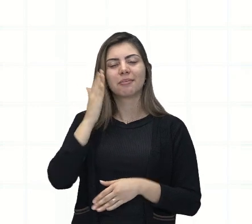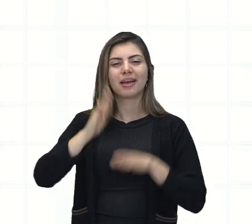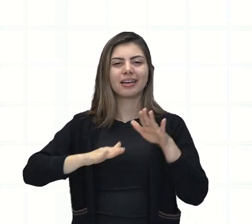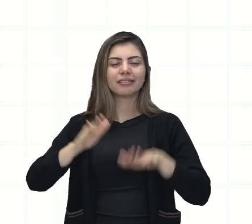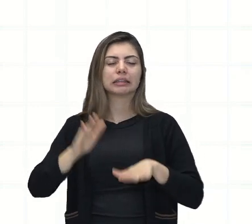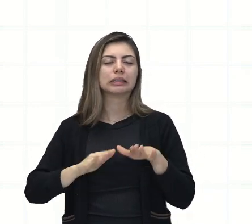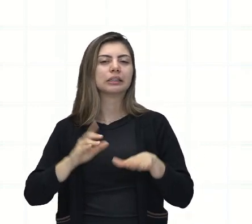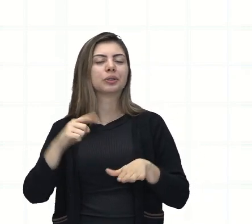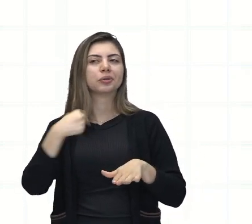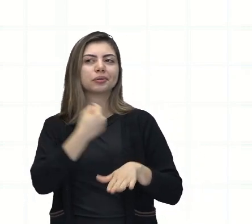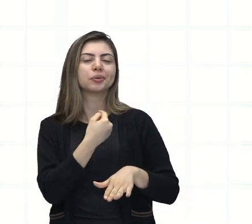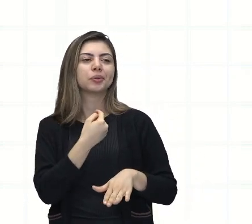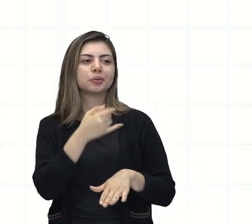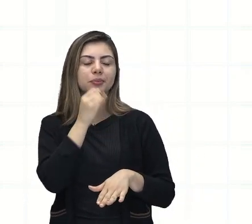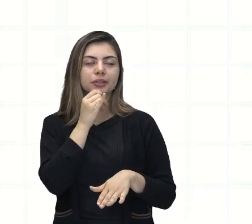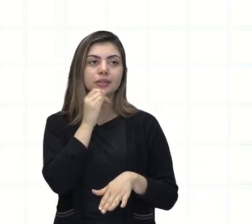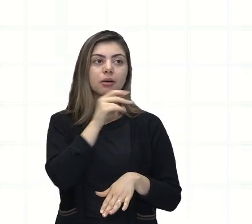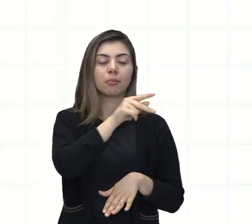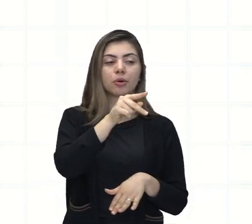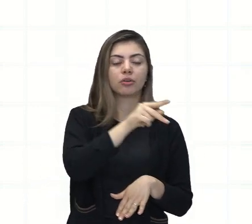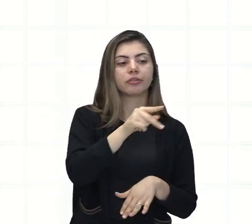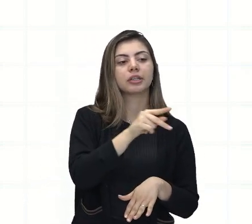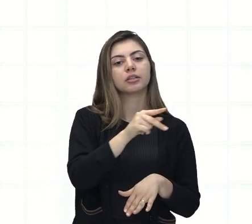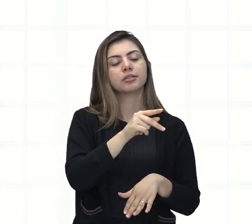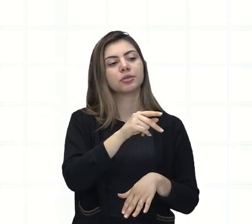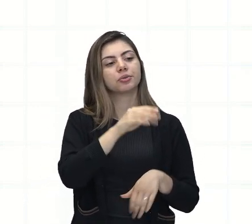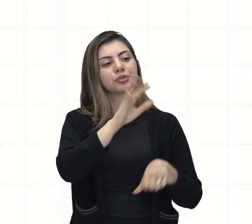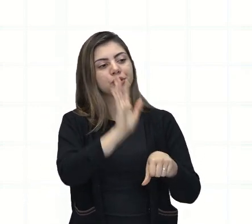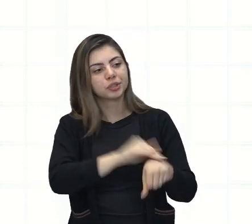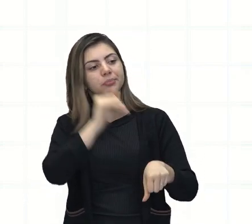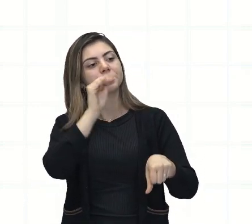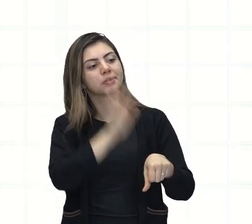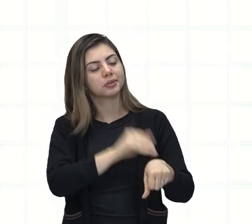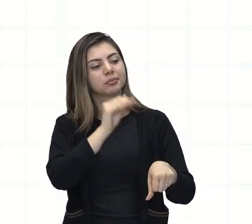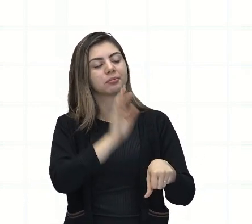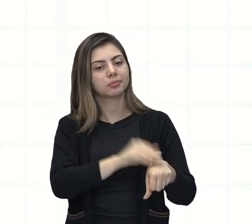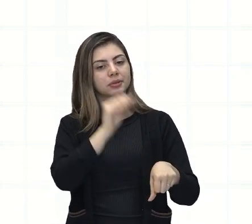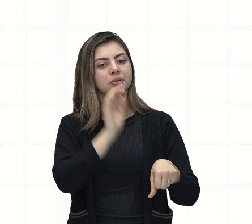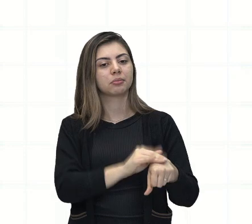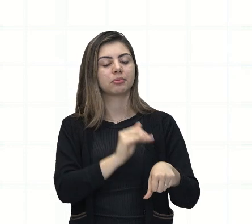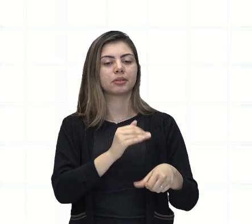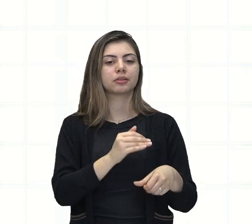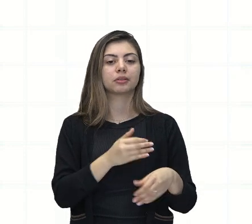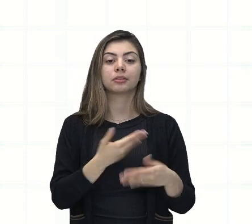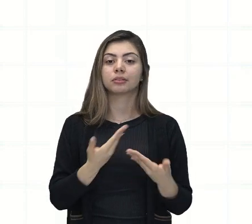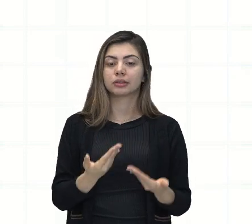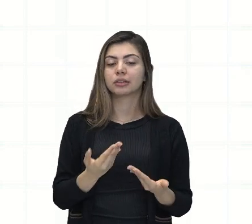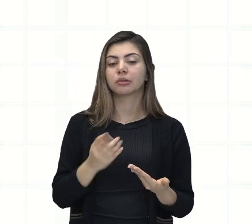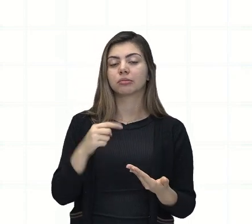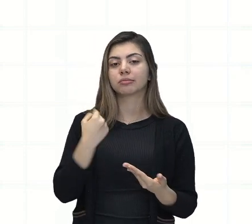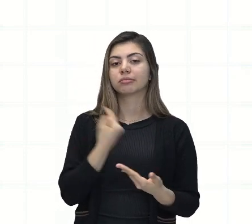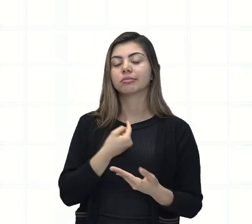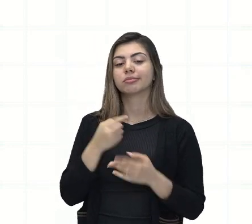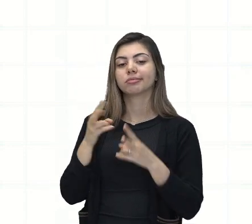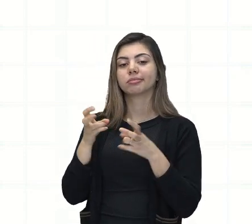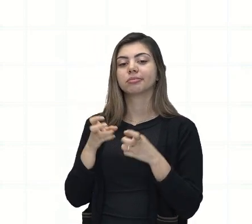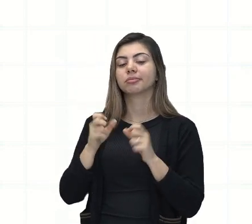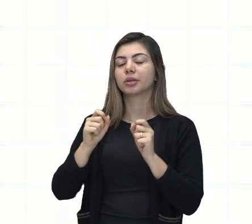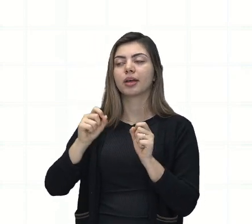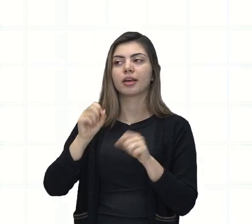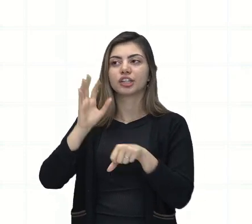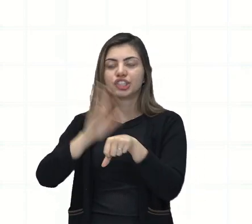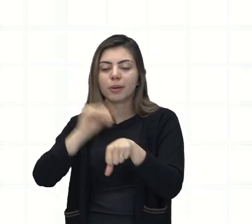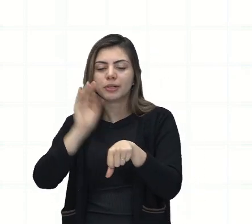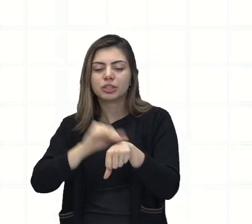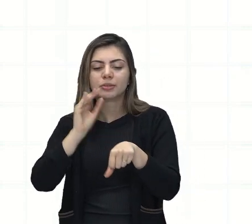está aí, o professor chamando nossa atenção, professora? A gente percebe que várias